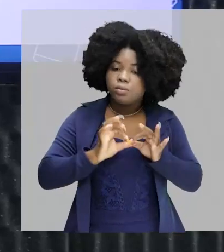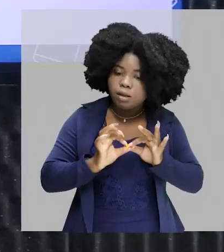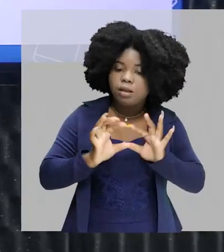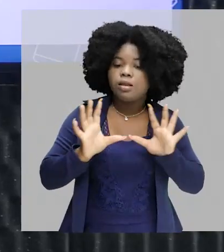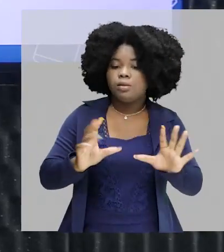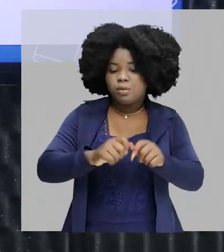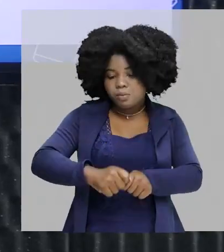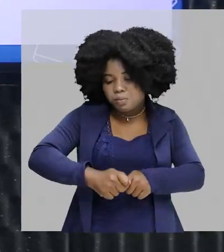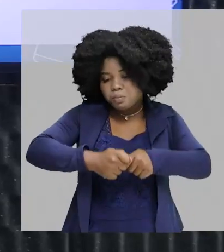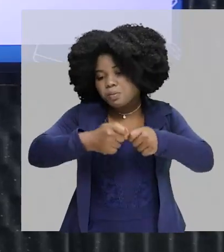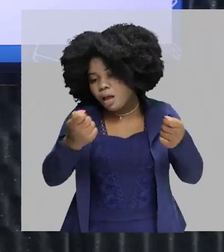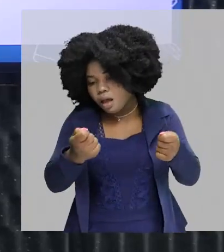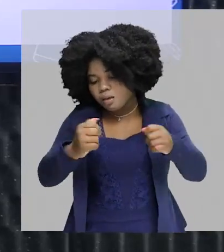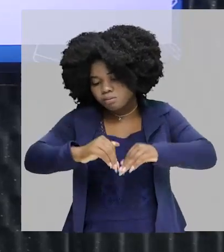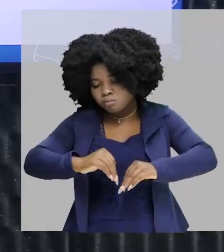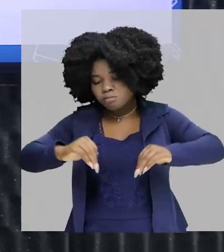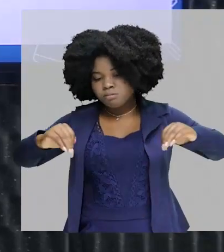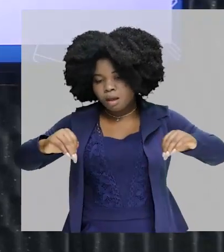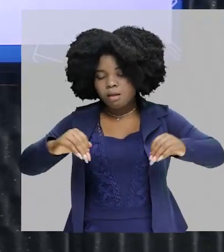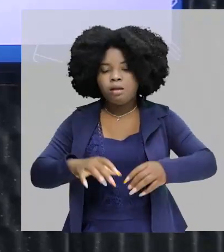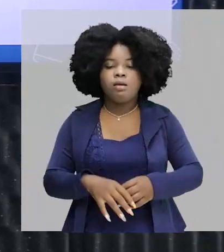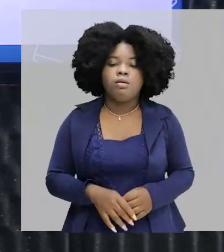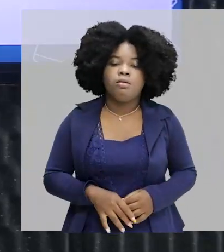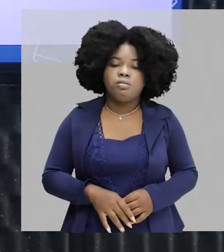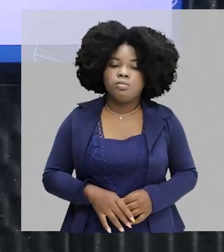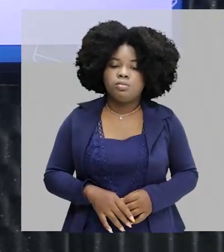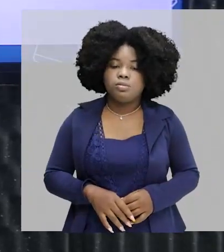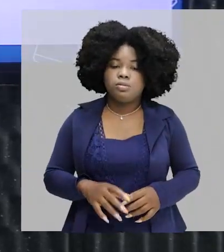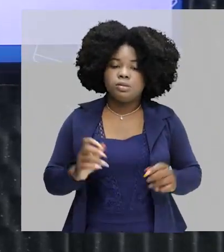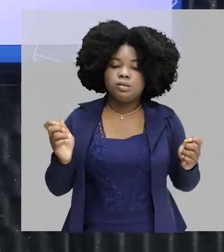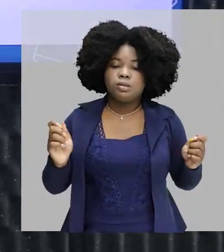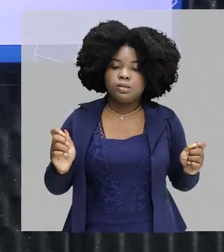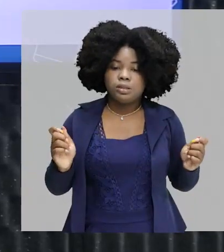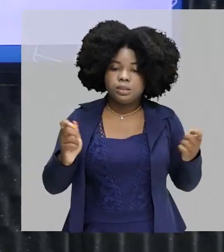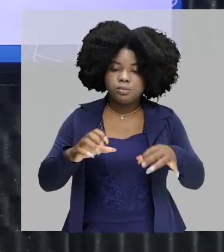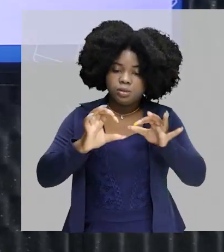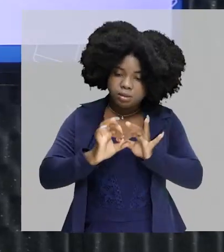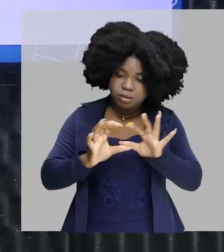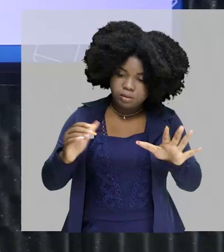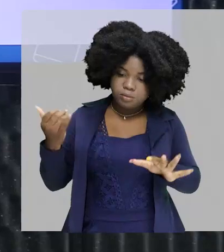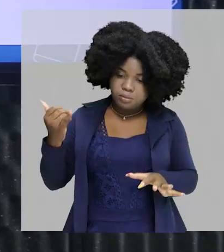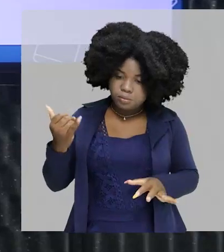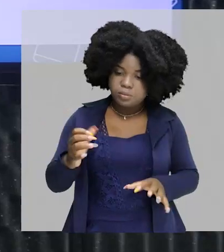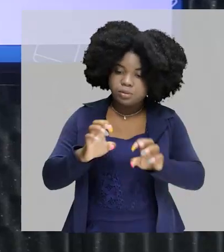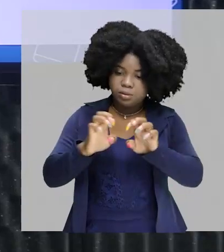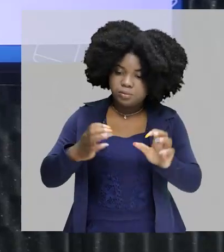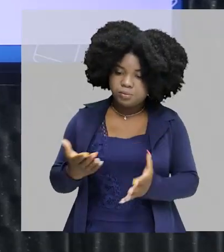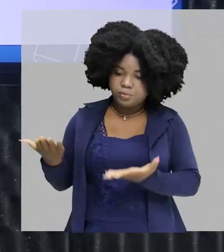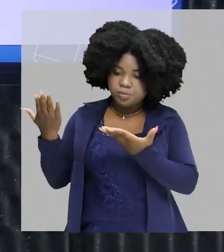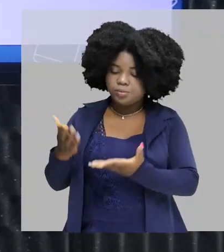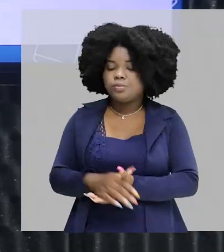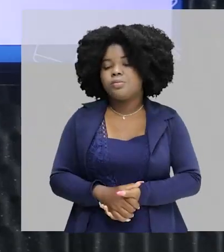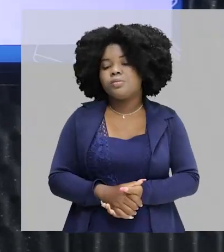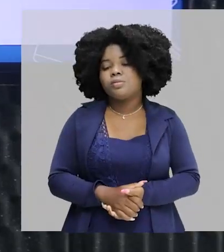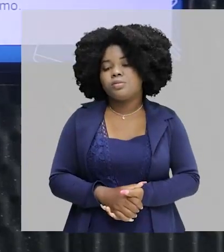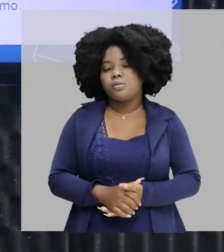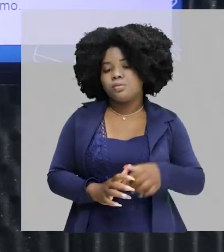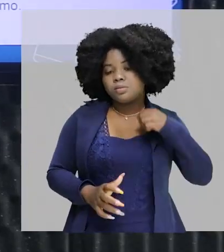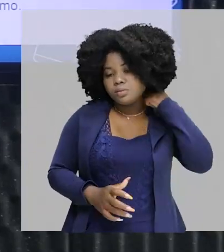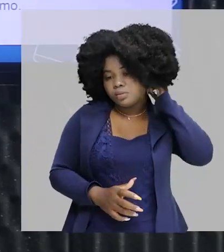são quebradas ou separadas, acontece a liberação da energia mencionada. E essa energia ela